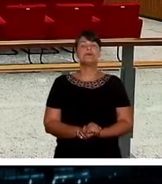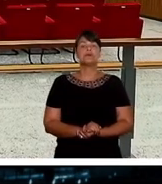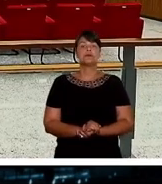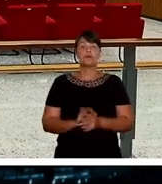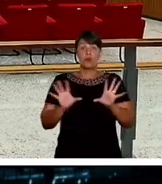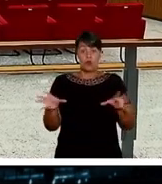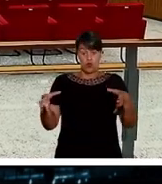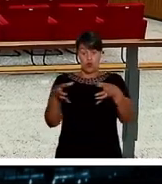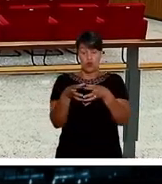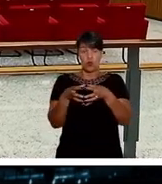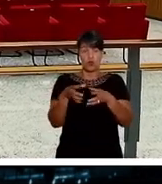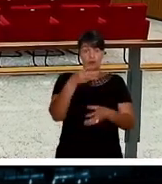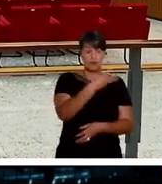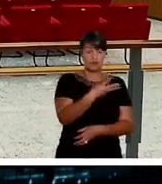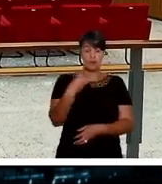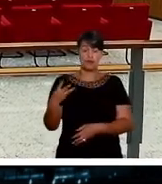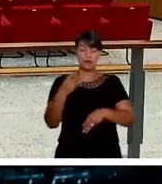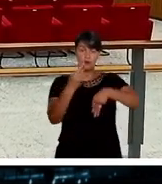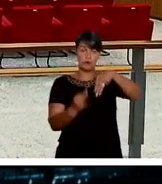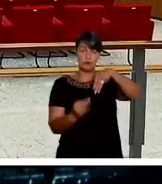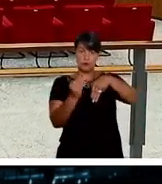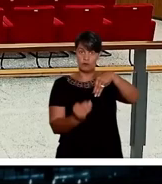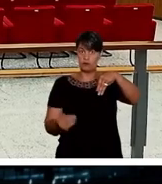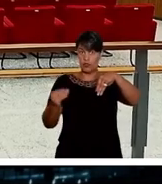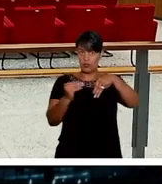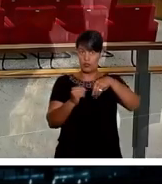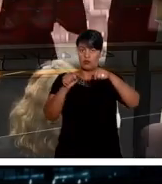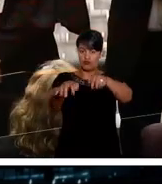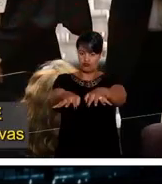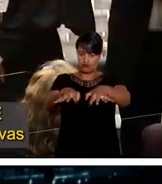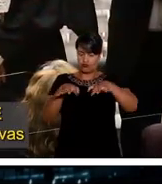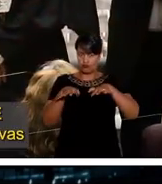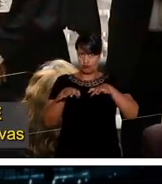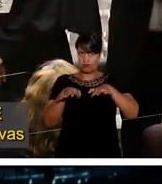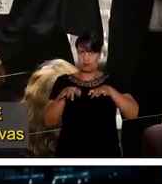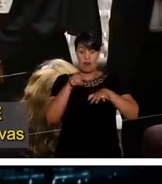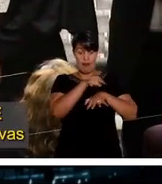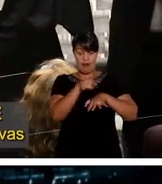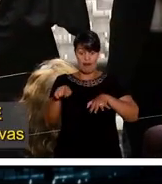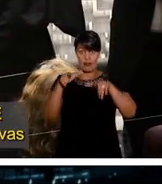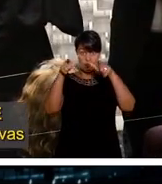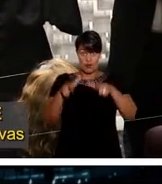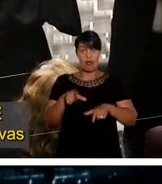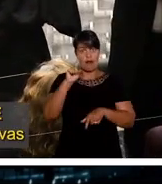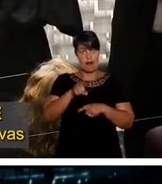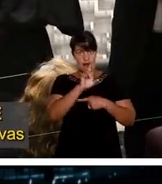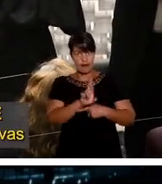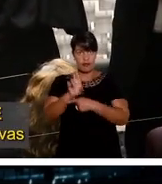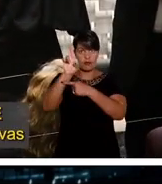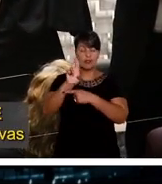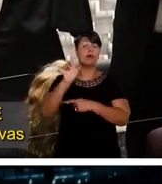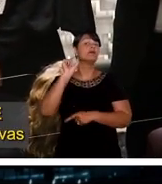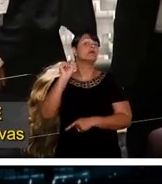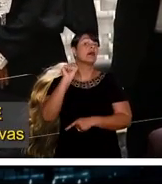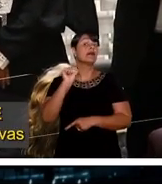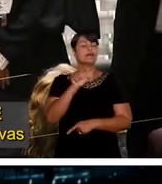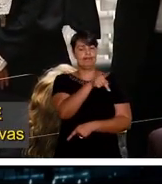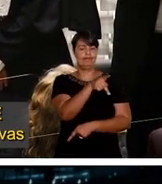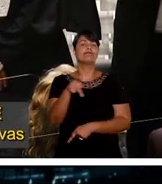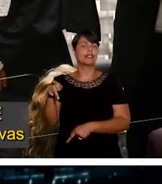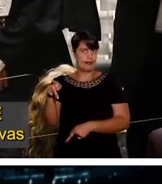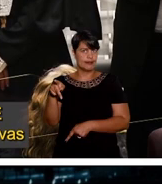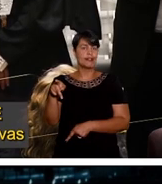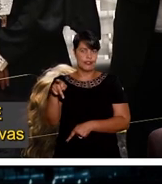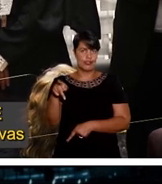Juntos, os 33 ministros do tribunal formam o plenário, órgão liderado pela presidência do STJ. E